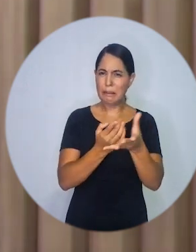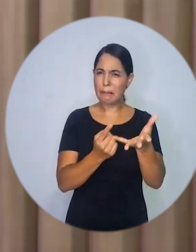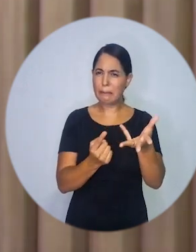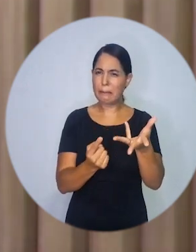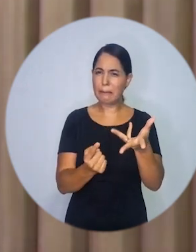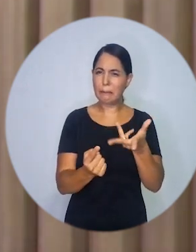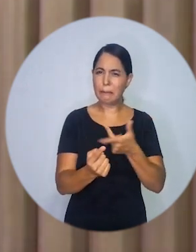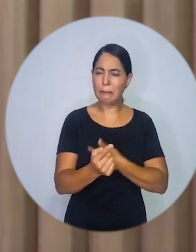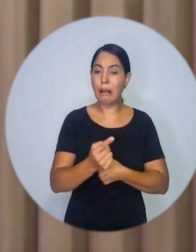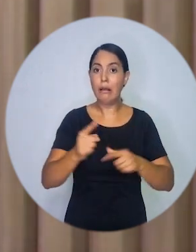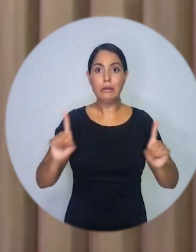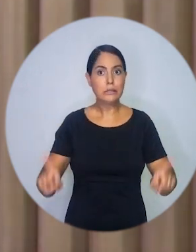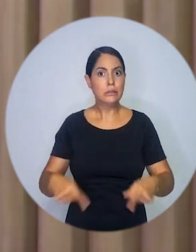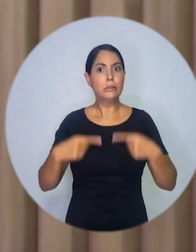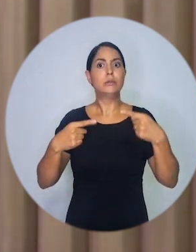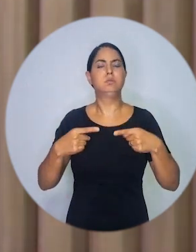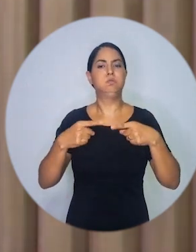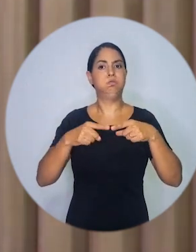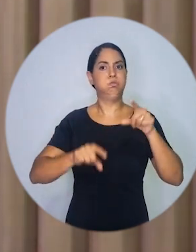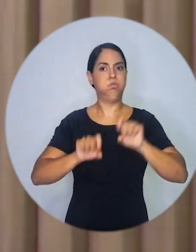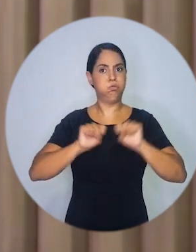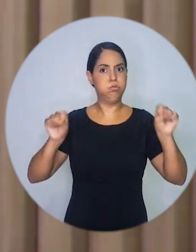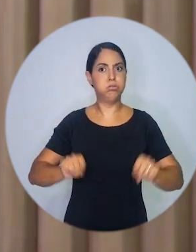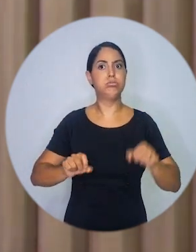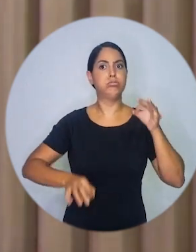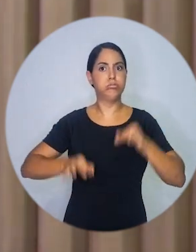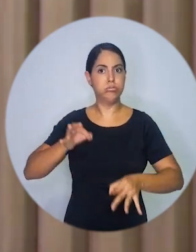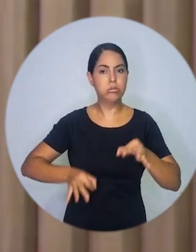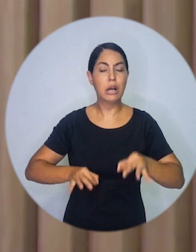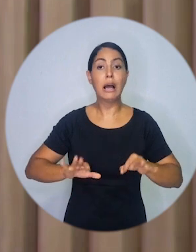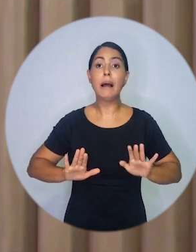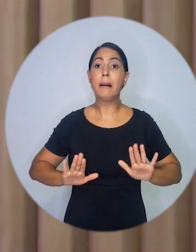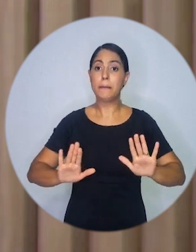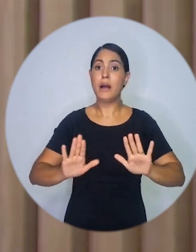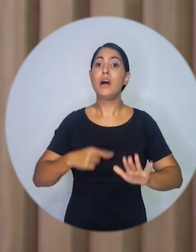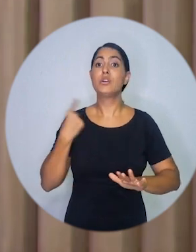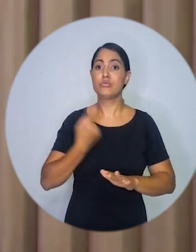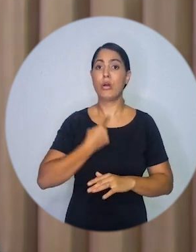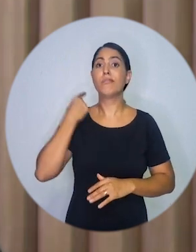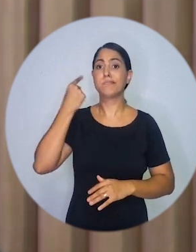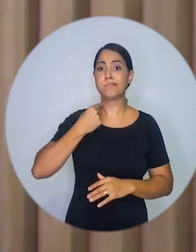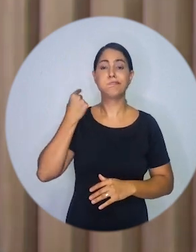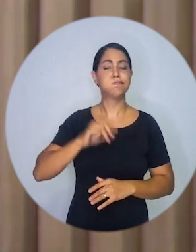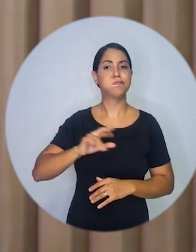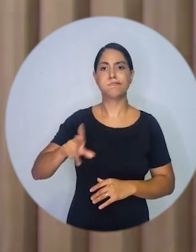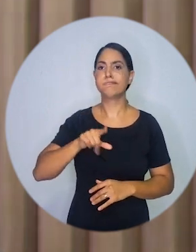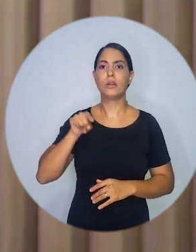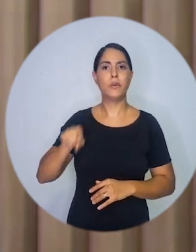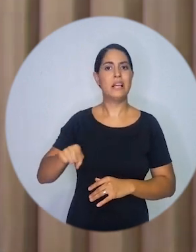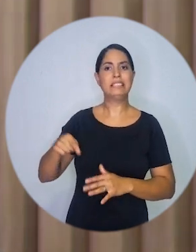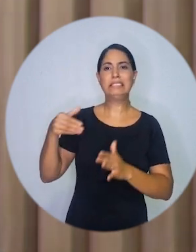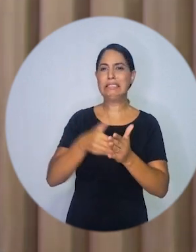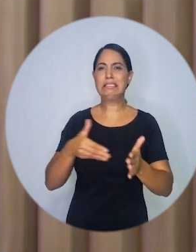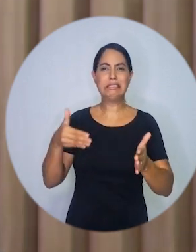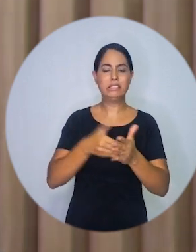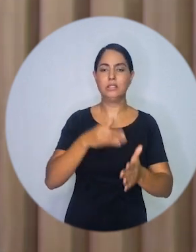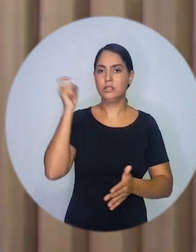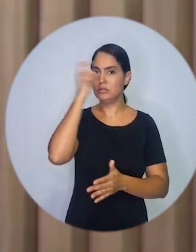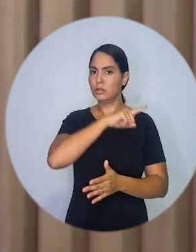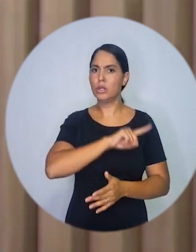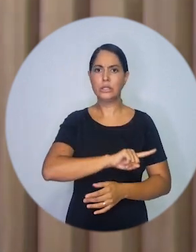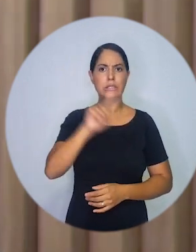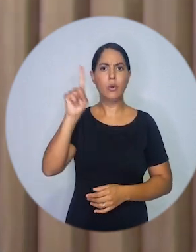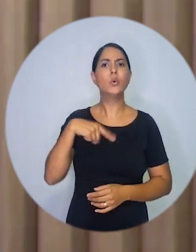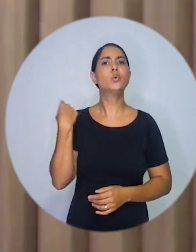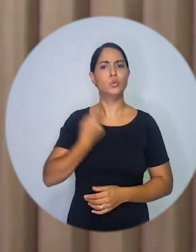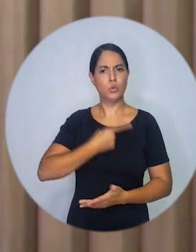e dos desafios enfrentados pelo sistema de justiça, é essencial reconhecer que a advocacia não é a causa dessas dificuldades,